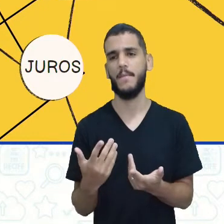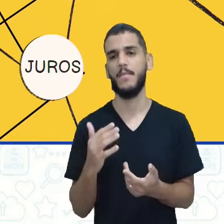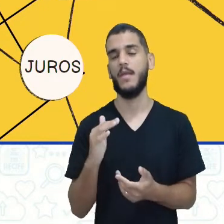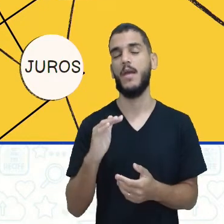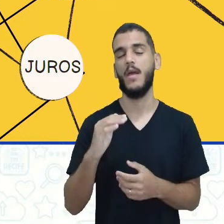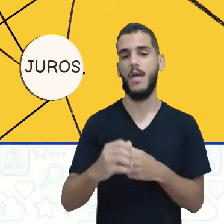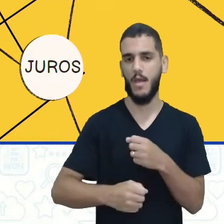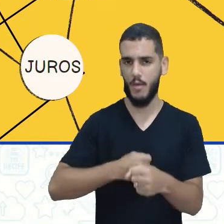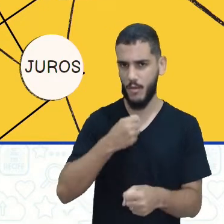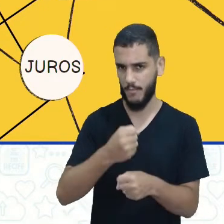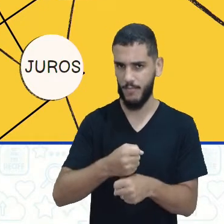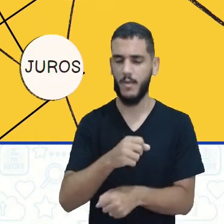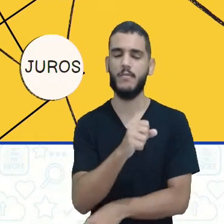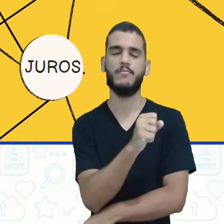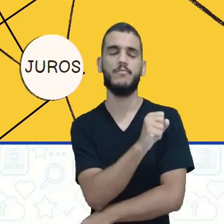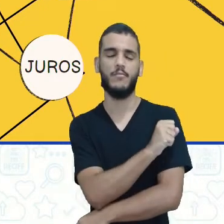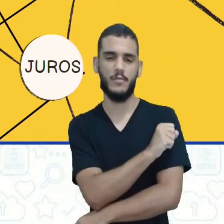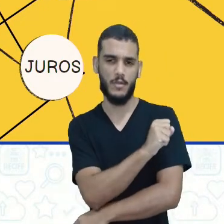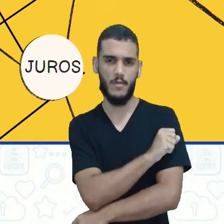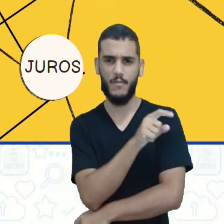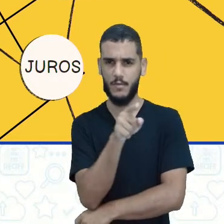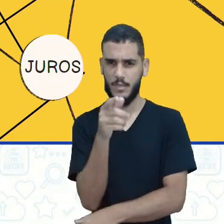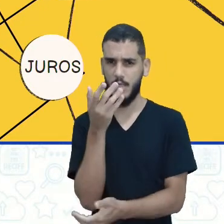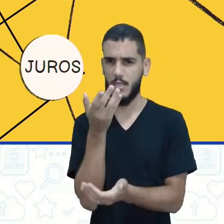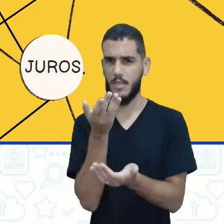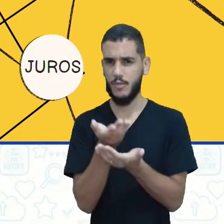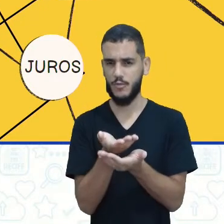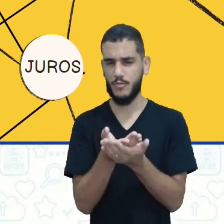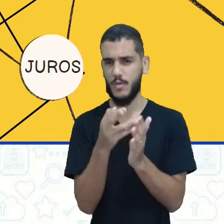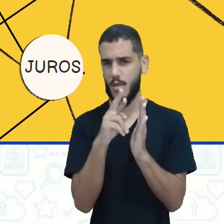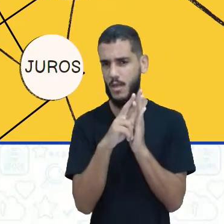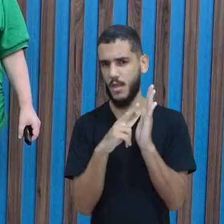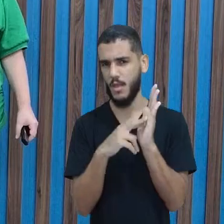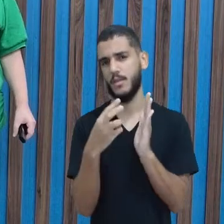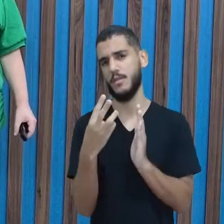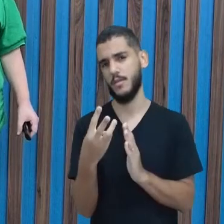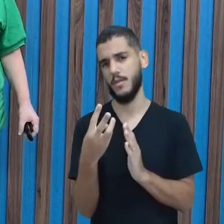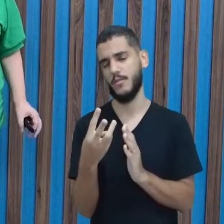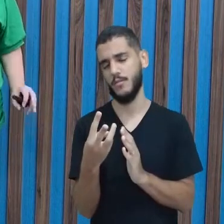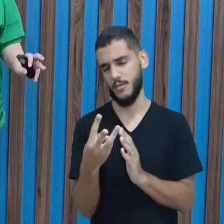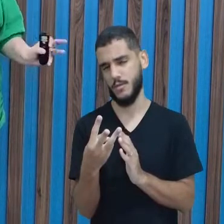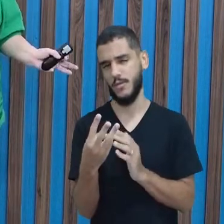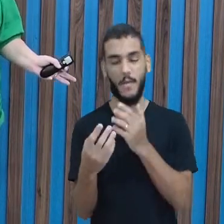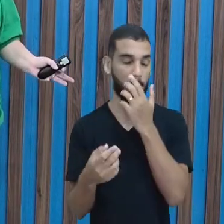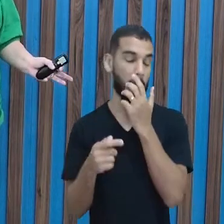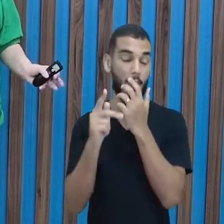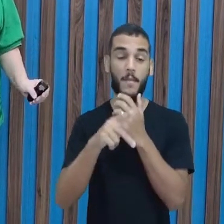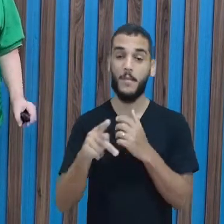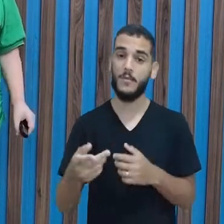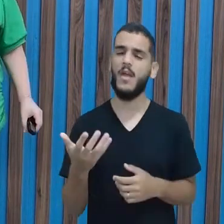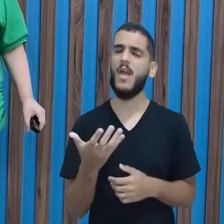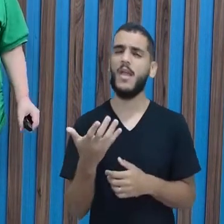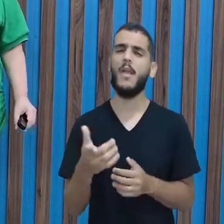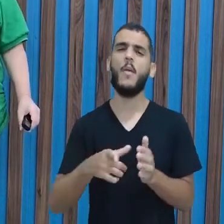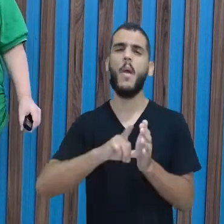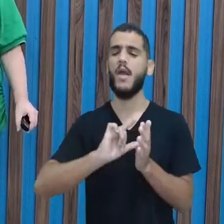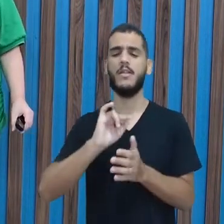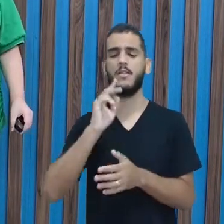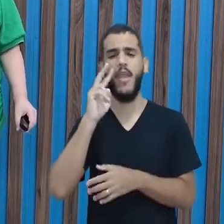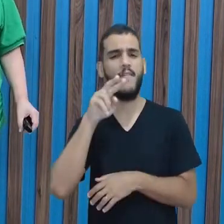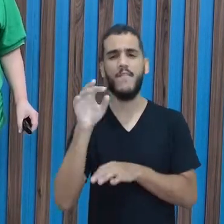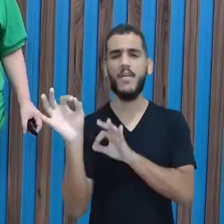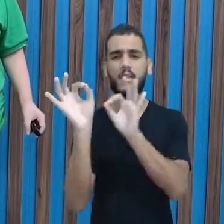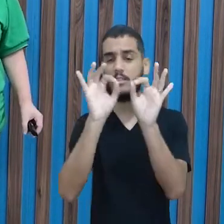o ano, no 8º ano, vocês vão ver regra de 3. Ah, professora, quero ver a regra logo. Sem problema. Vai lá